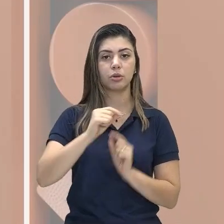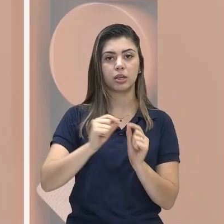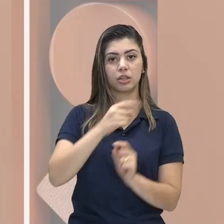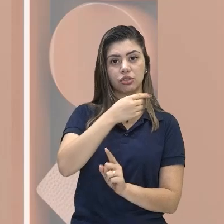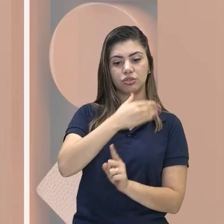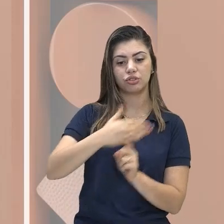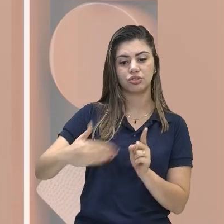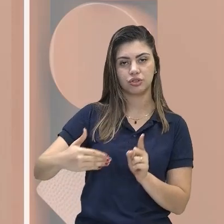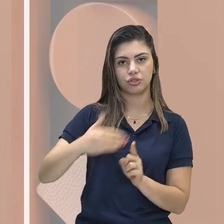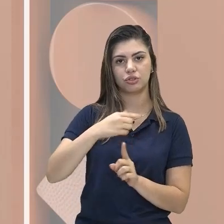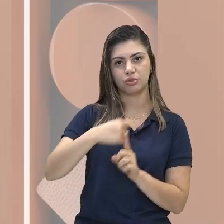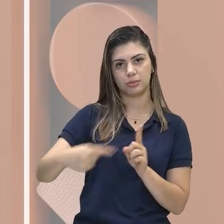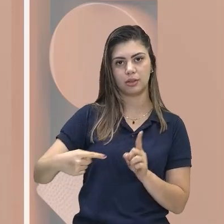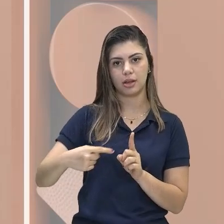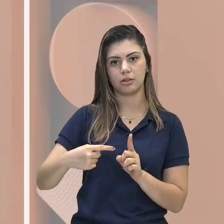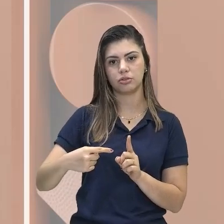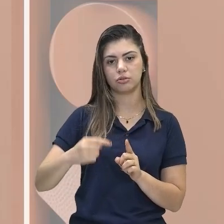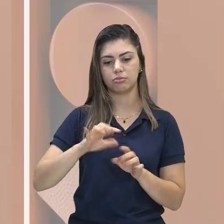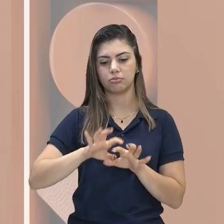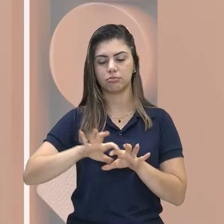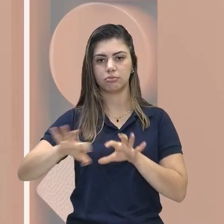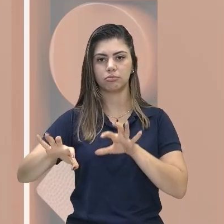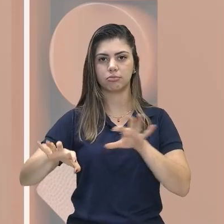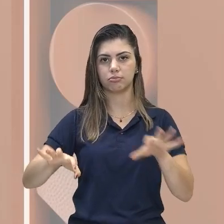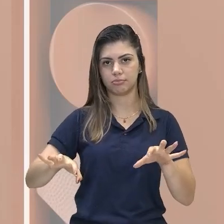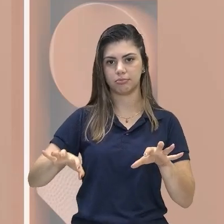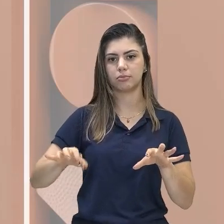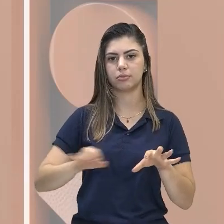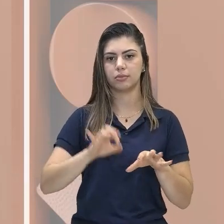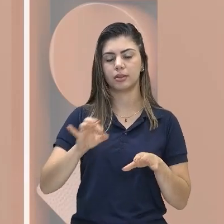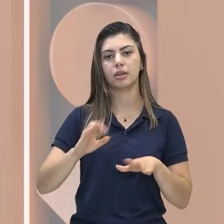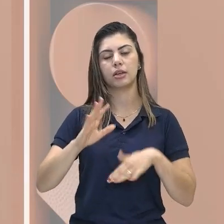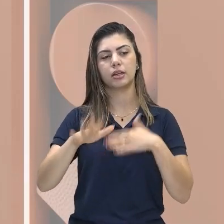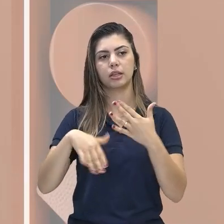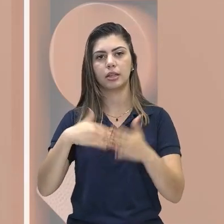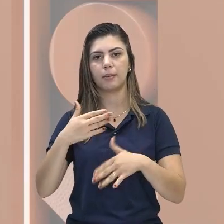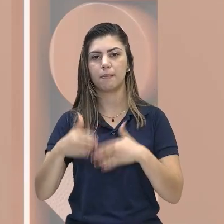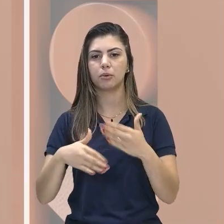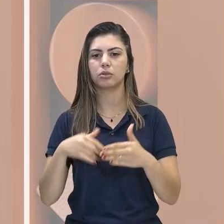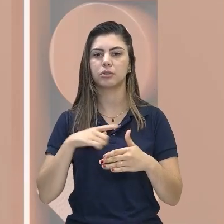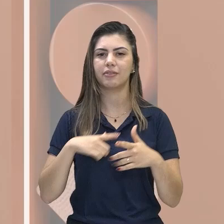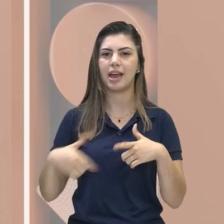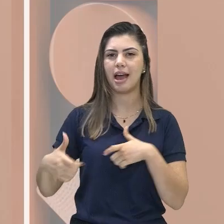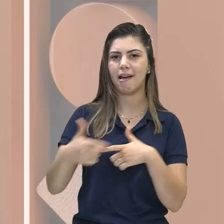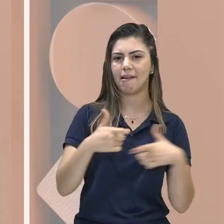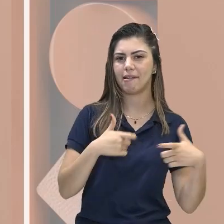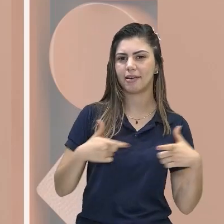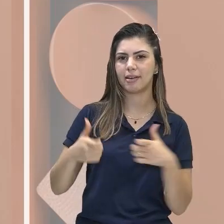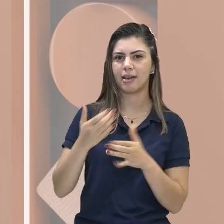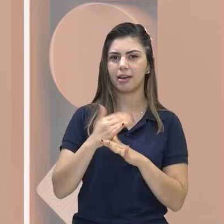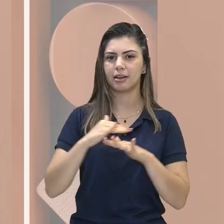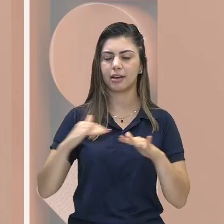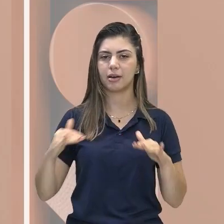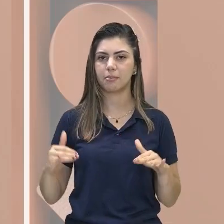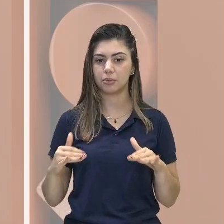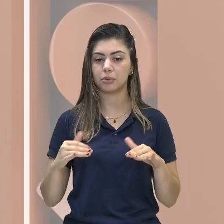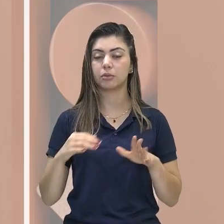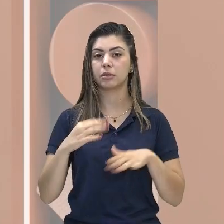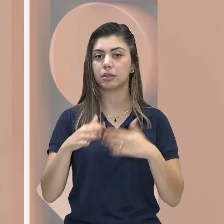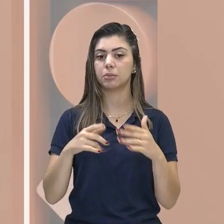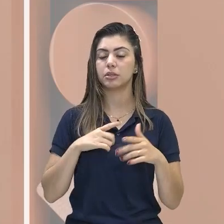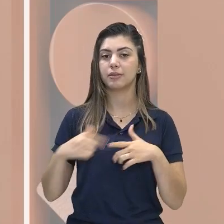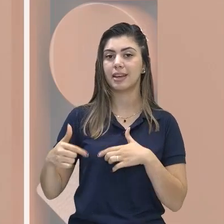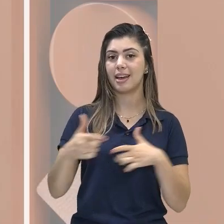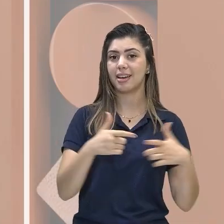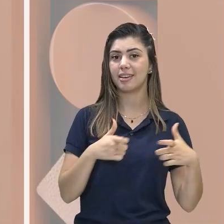aliados. E após o fim da guerra, ao longo ali do desenvolvimento da Guerra Fria,